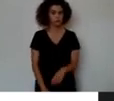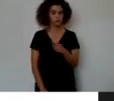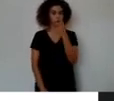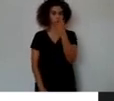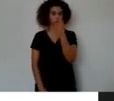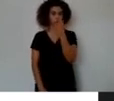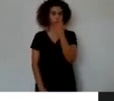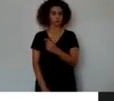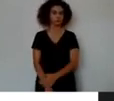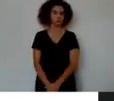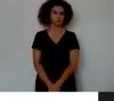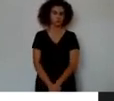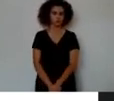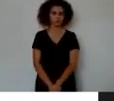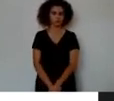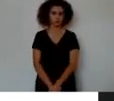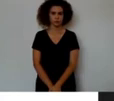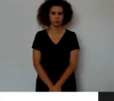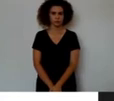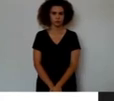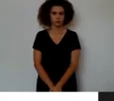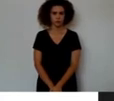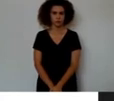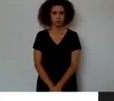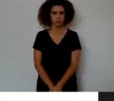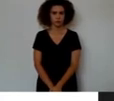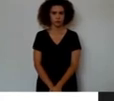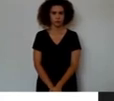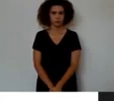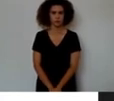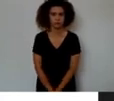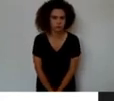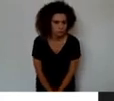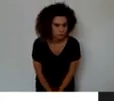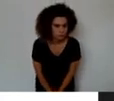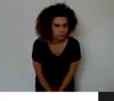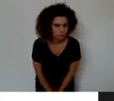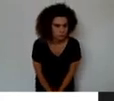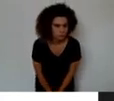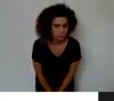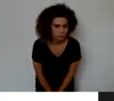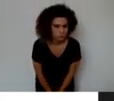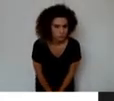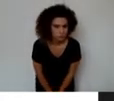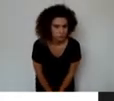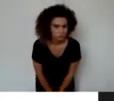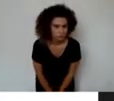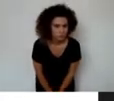Assim, tá dando para ouvir, mas ainda tá baixo. Tá. Pera aí, eu vou tentar entrar pelo celular. Me dá um minutinho.